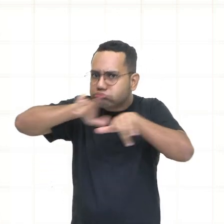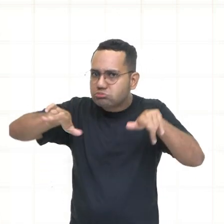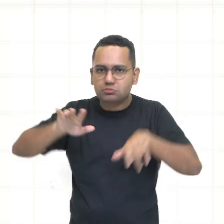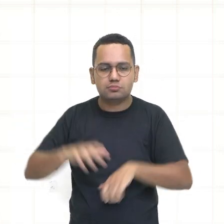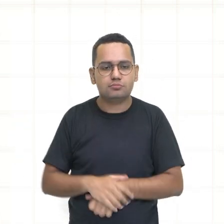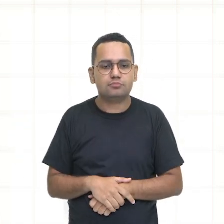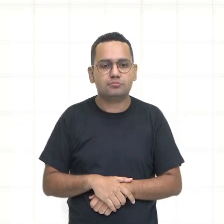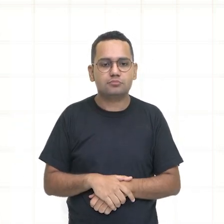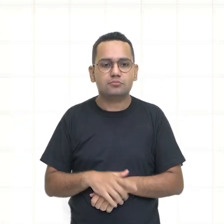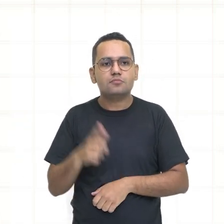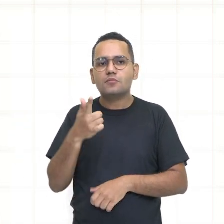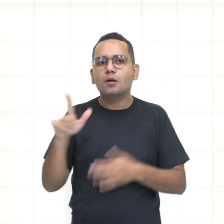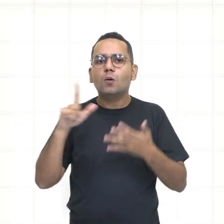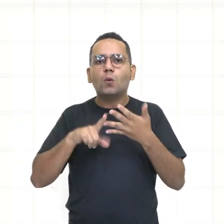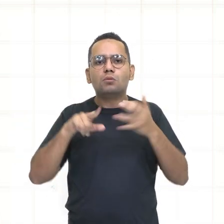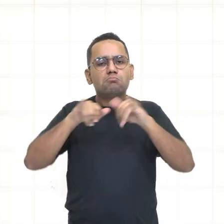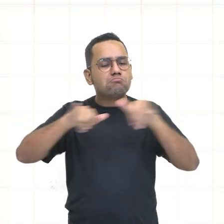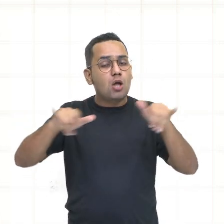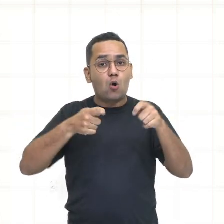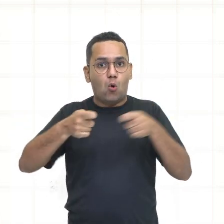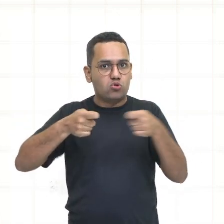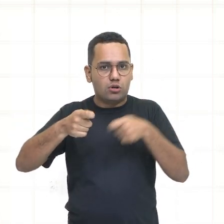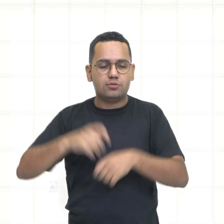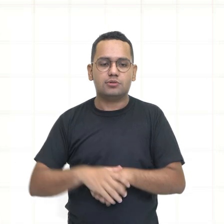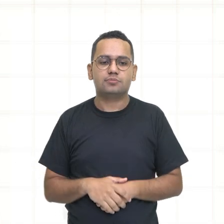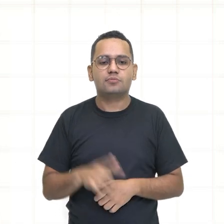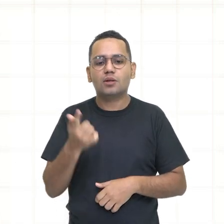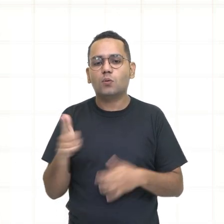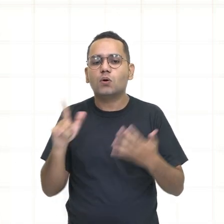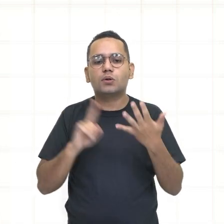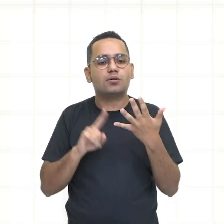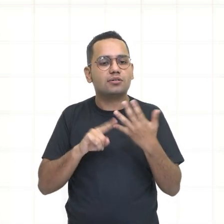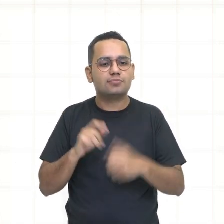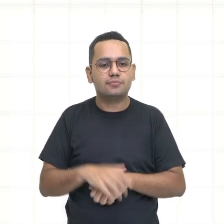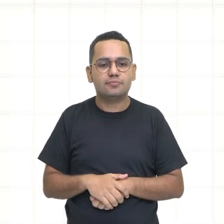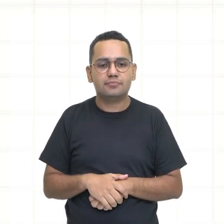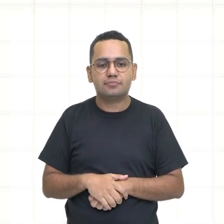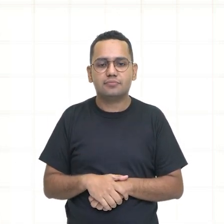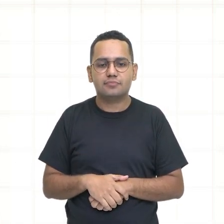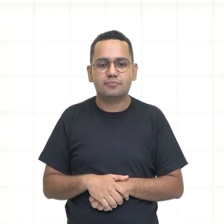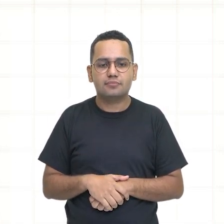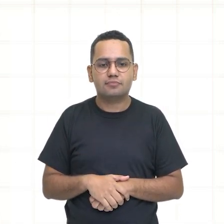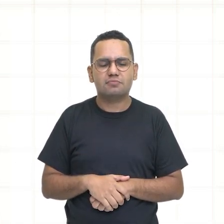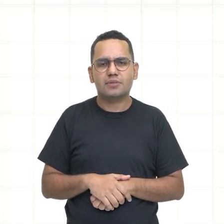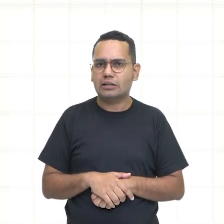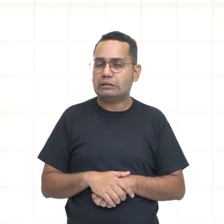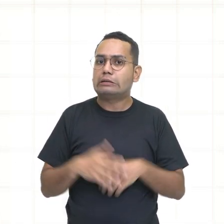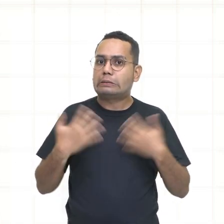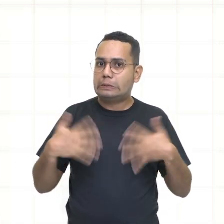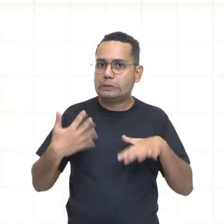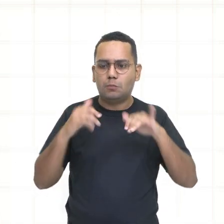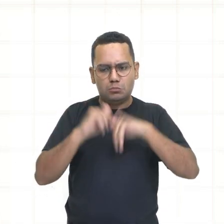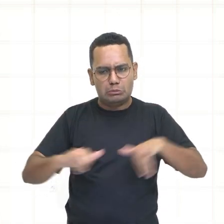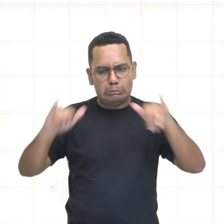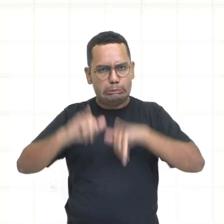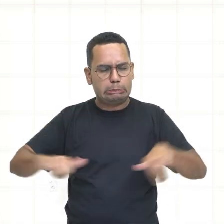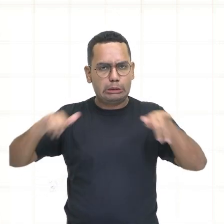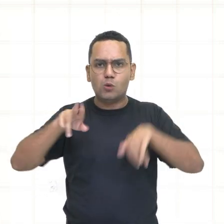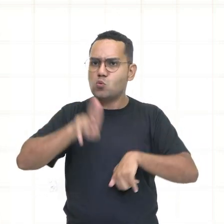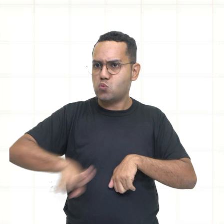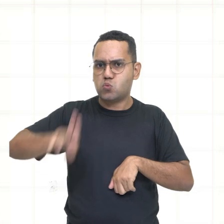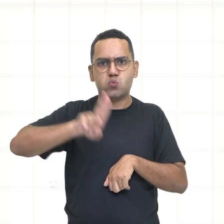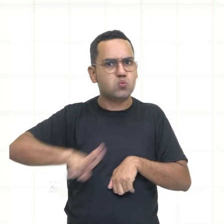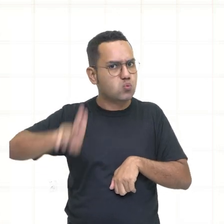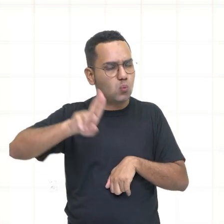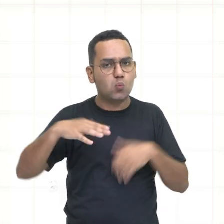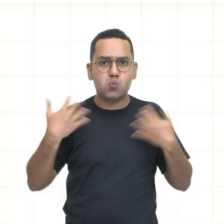observar também o controle da mídia e, claro, o uso de propaganda, Então, esses